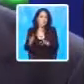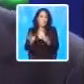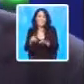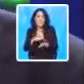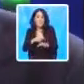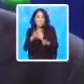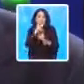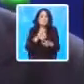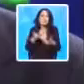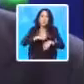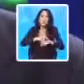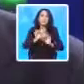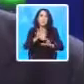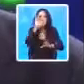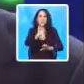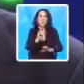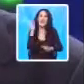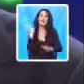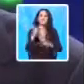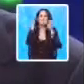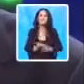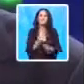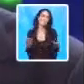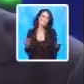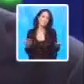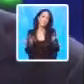se, em devido tempo, o governo tivesse sido competente e tivesse sido